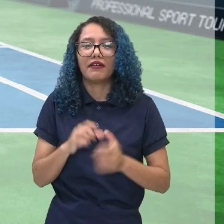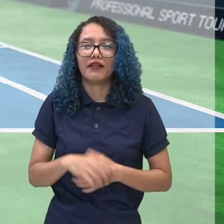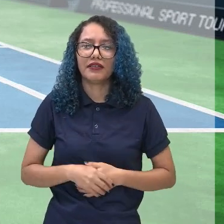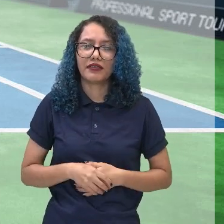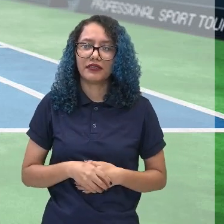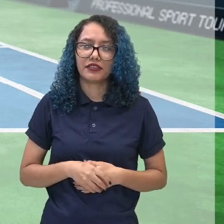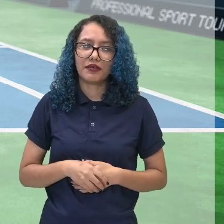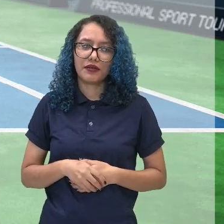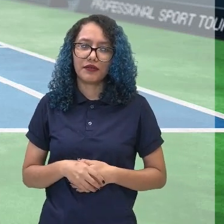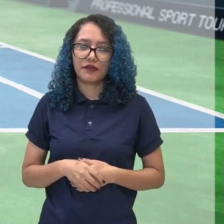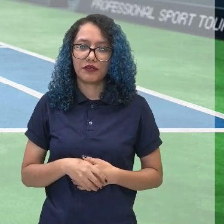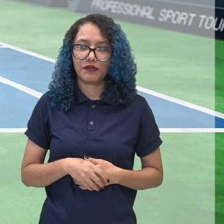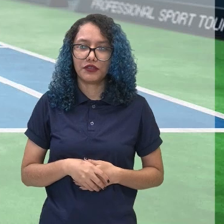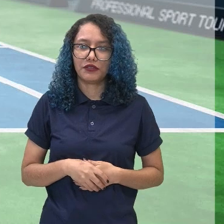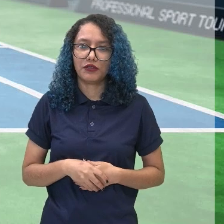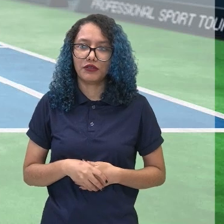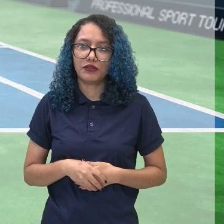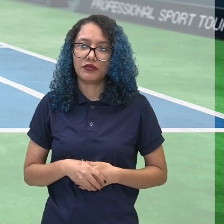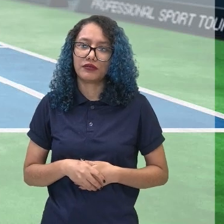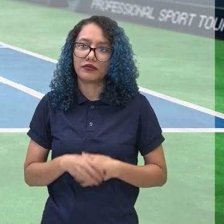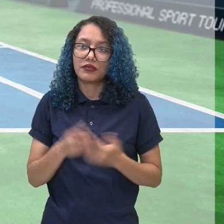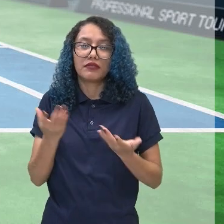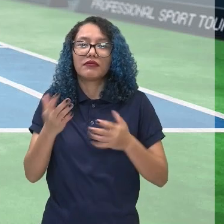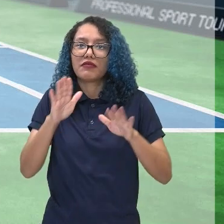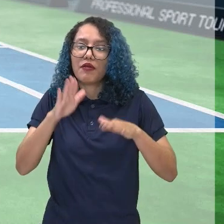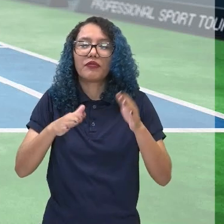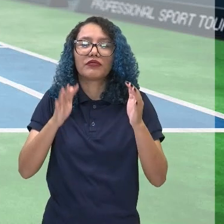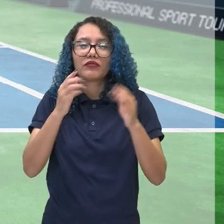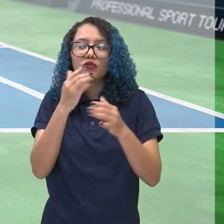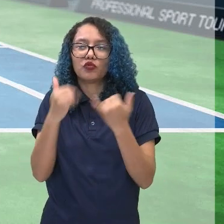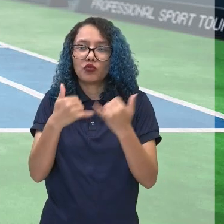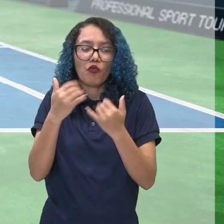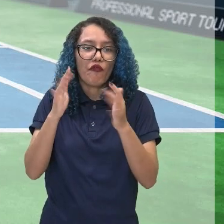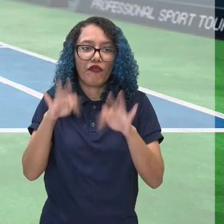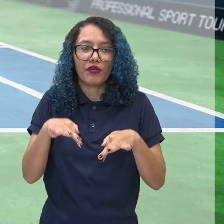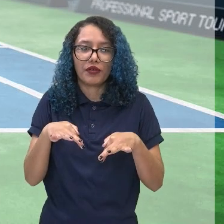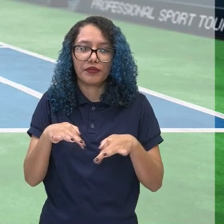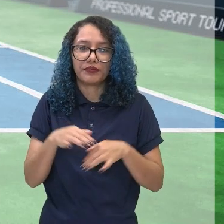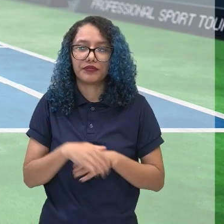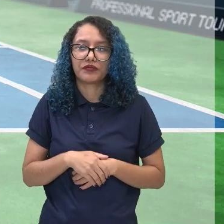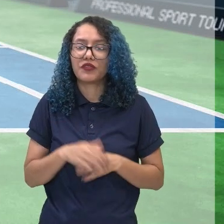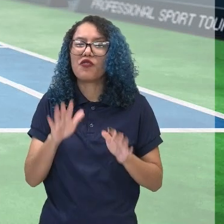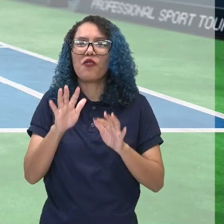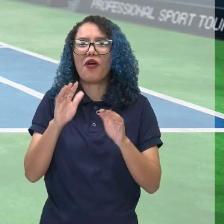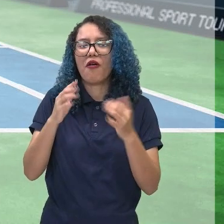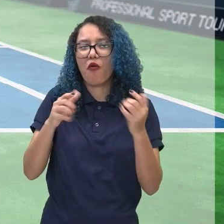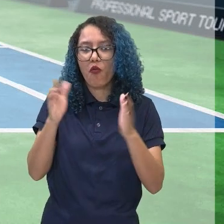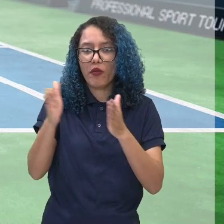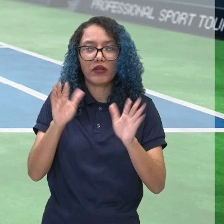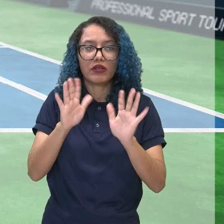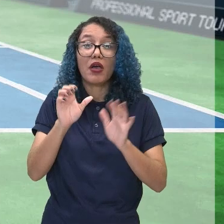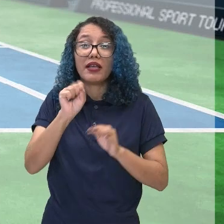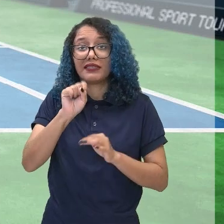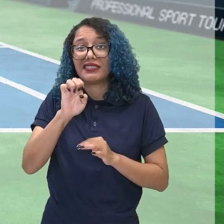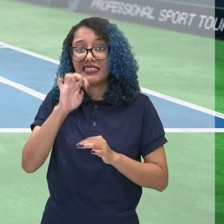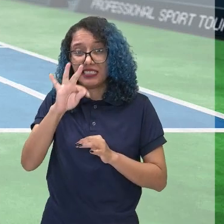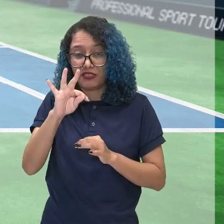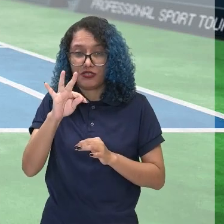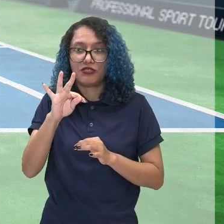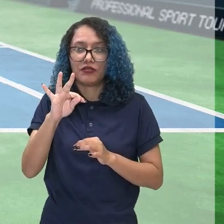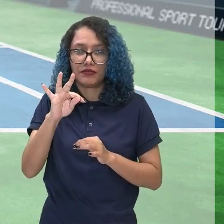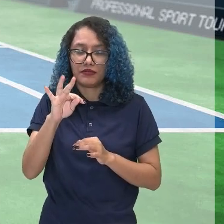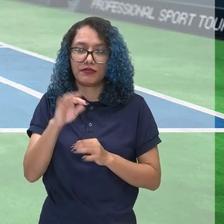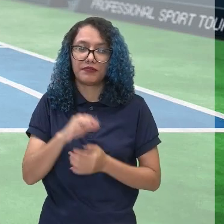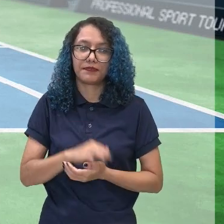fechar aquela partida. Ok? Perdão, a partida não, o set. O jogador ou dupla que